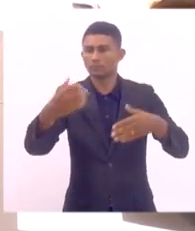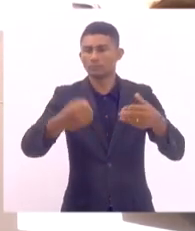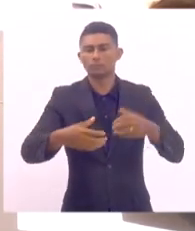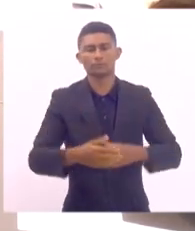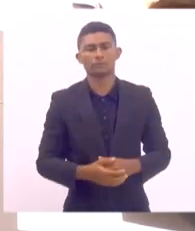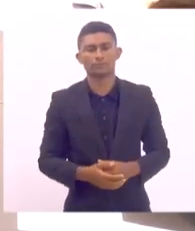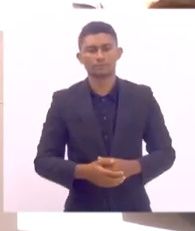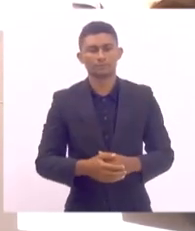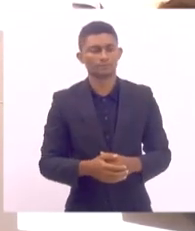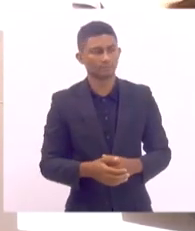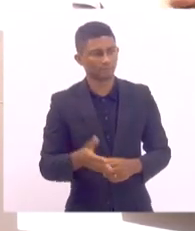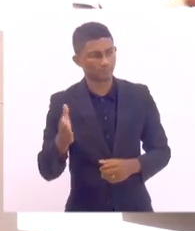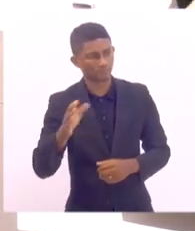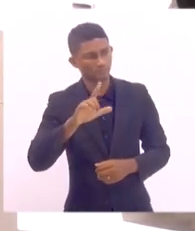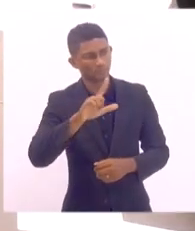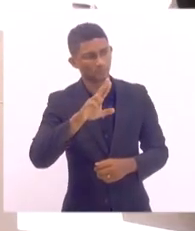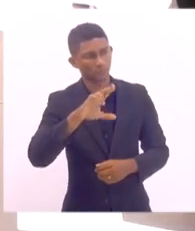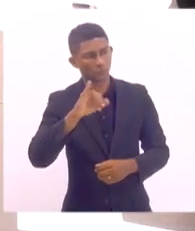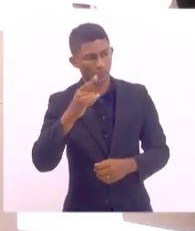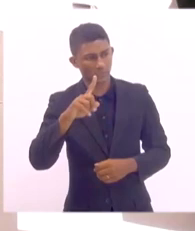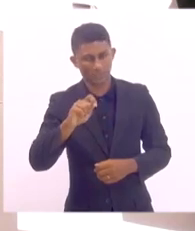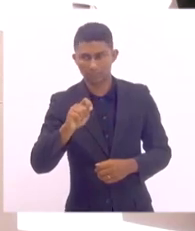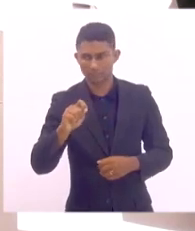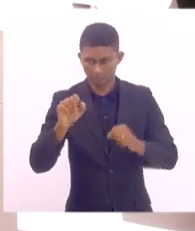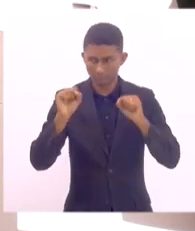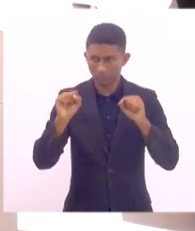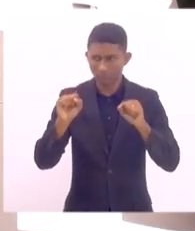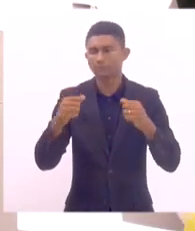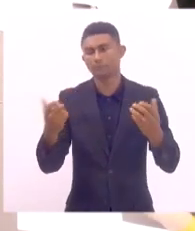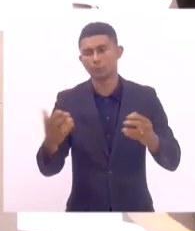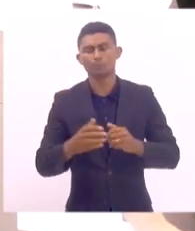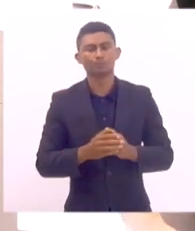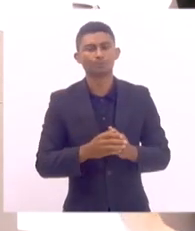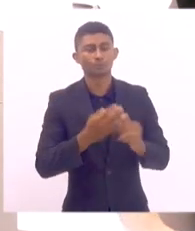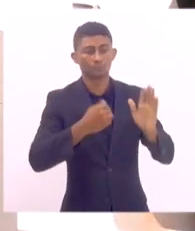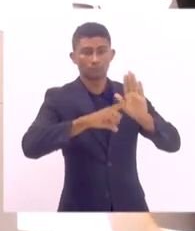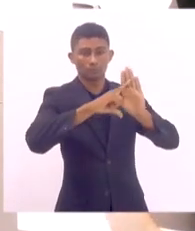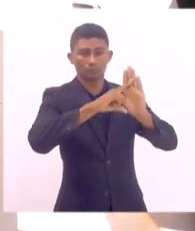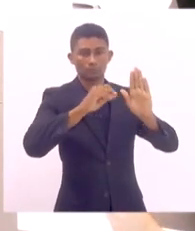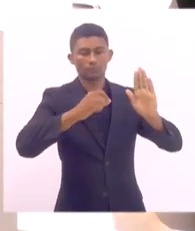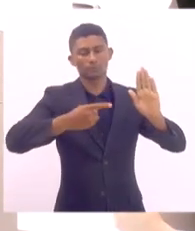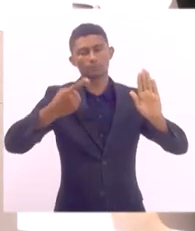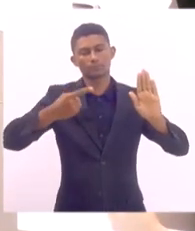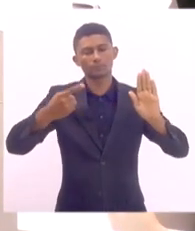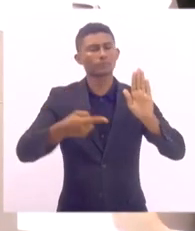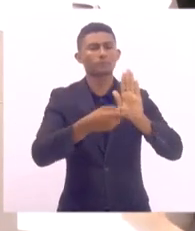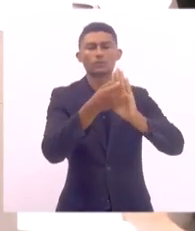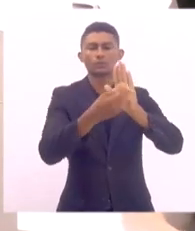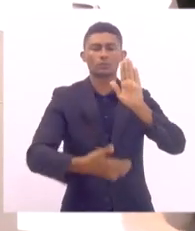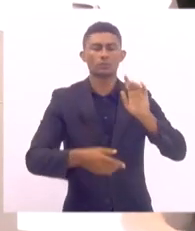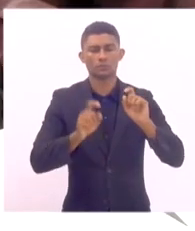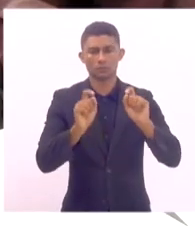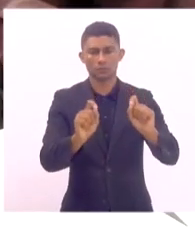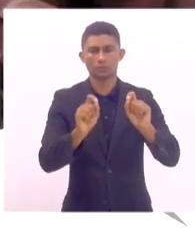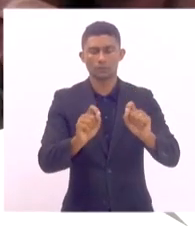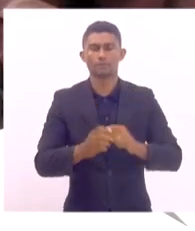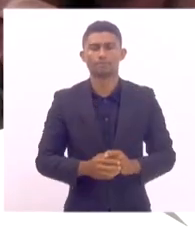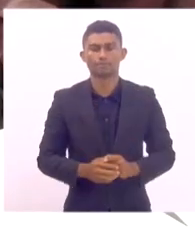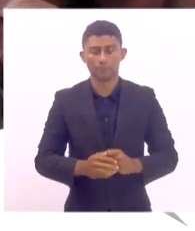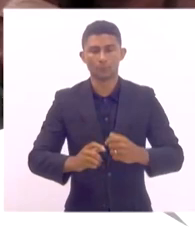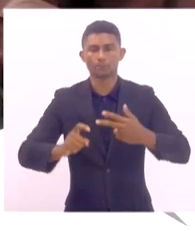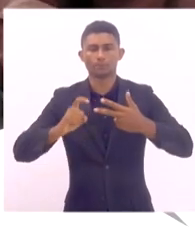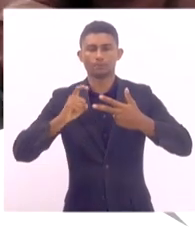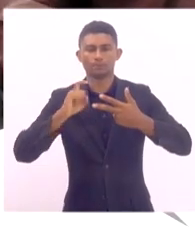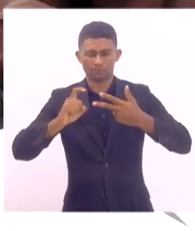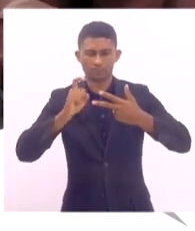Se a Lucinha me permite, assim eu faço. Olha só, o que, que diz o artigo 1º? Fica determinado que o Poder